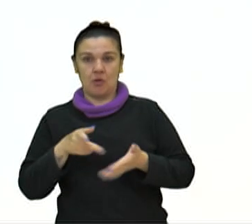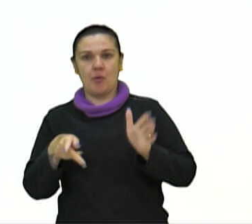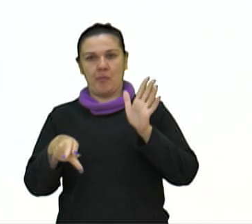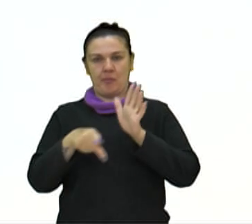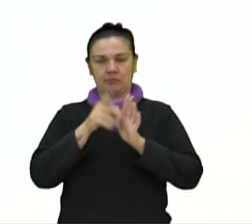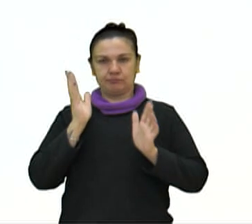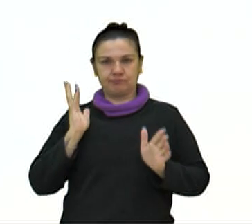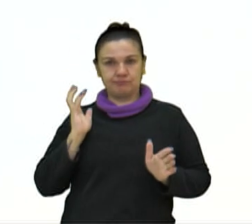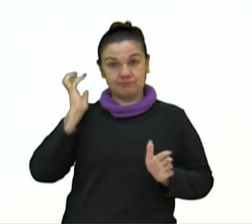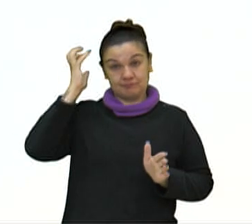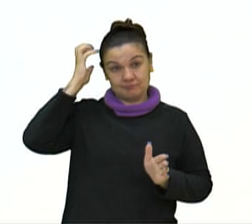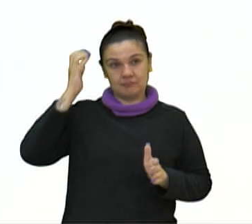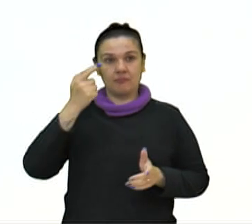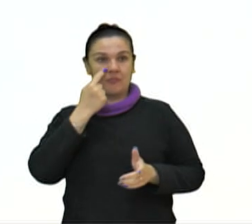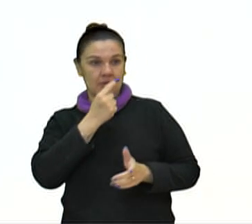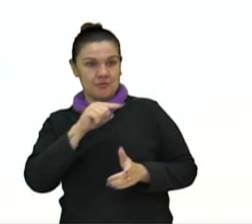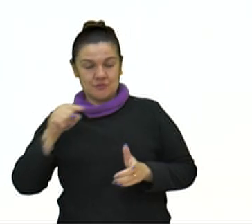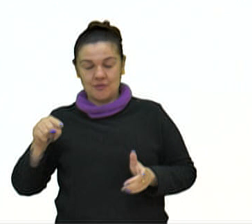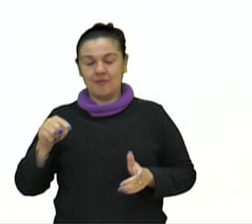Baruch Spinoza, vimos